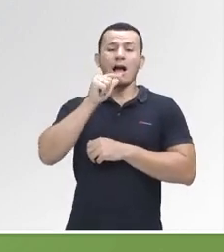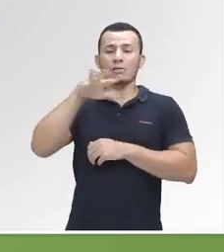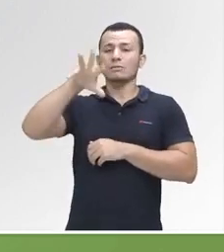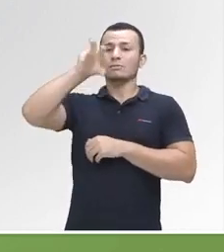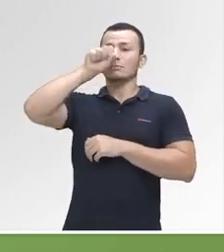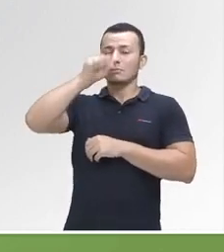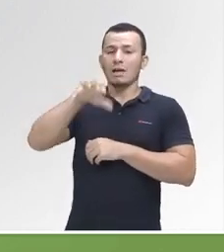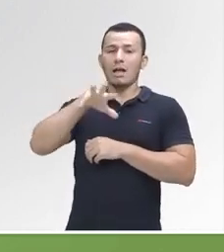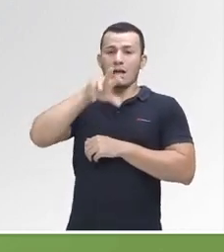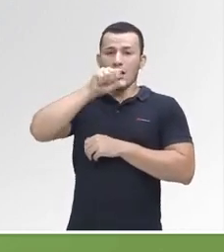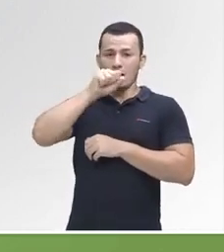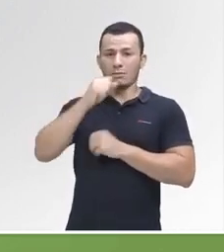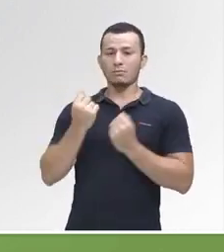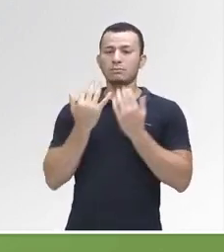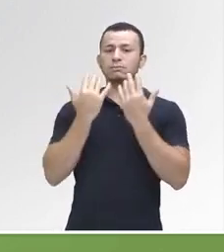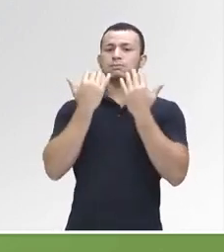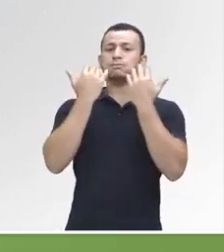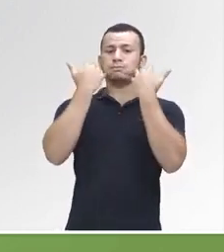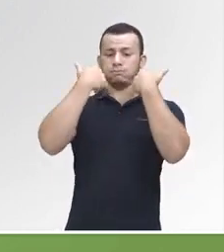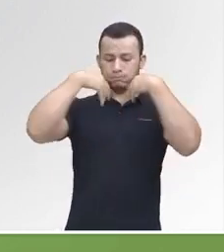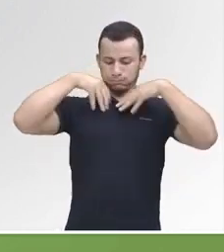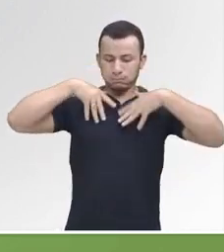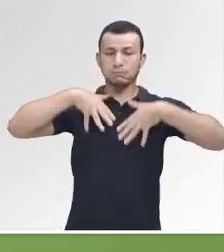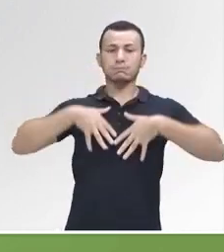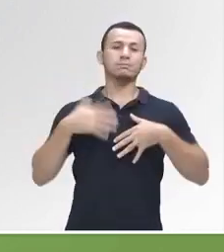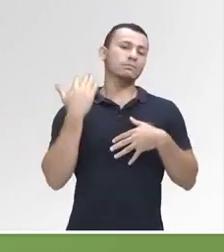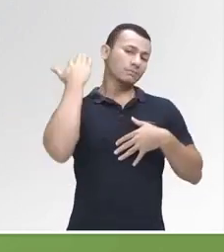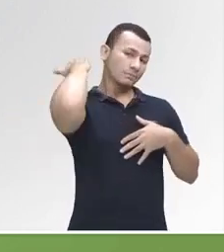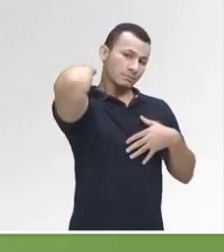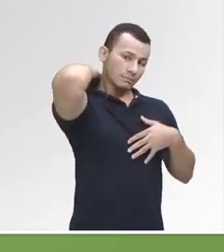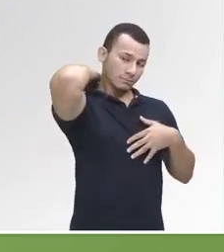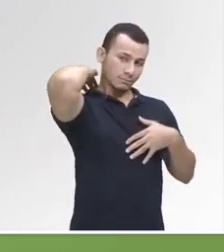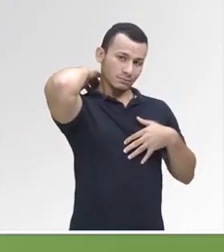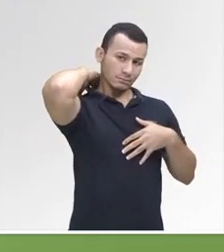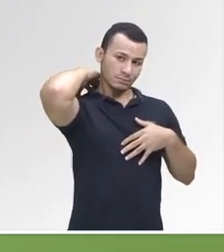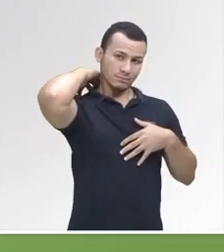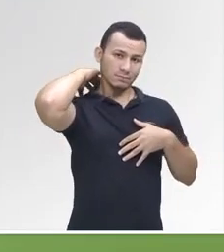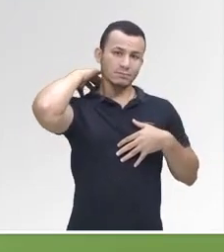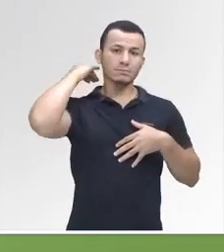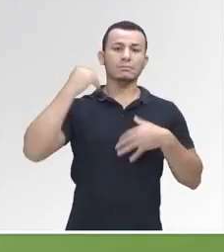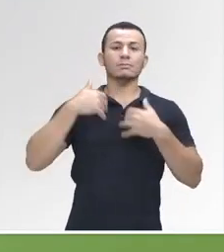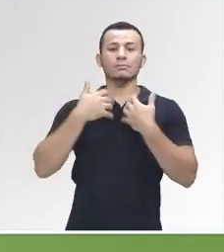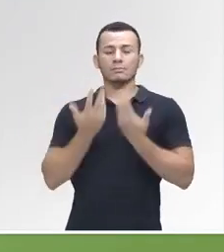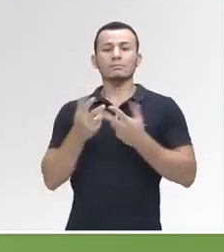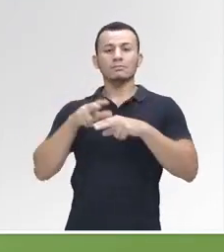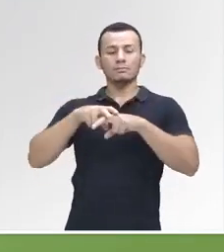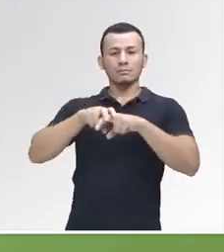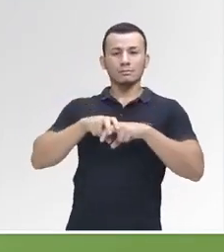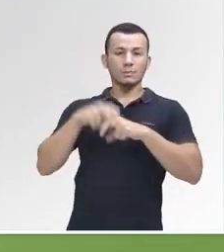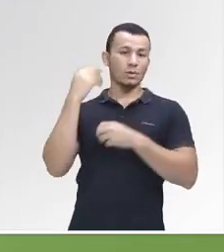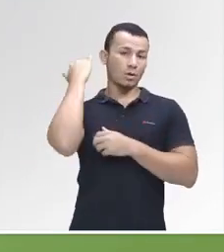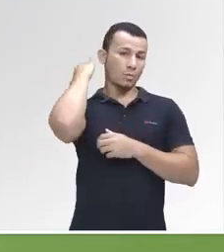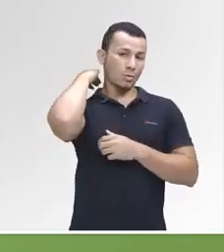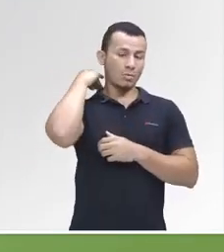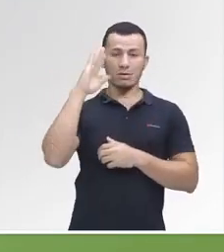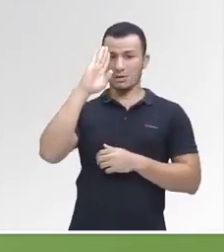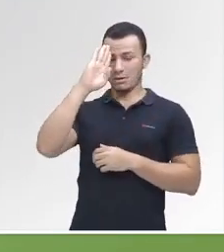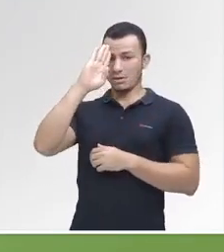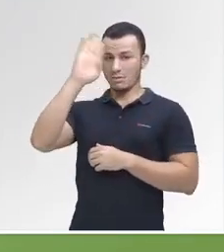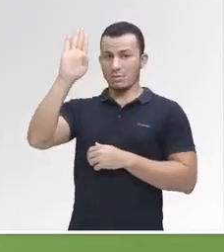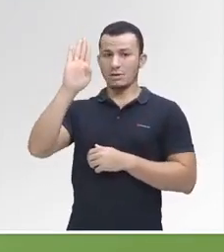acaba danificando os pulmões e por conta disso, já que os pulmões são responsáveis pela